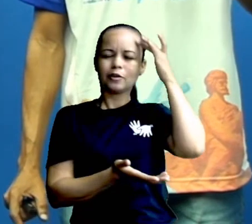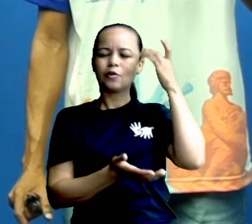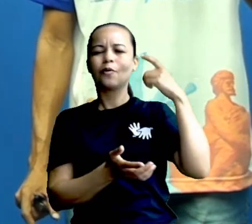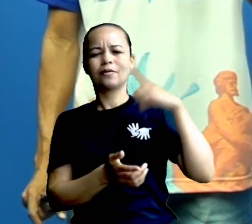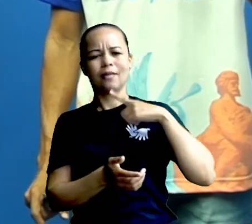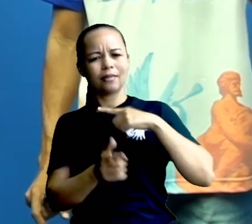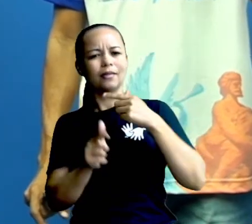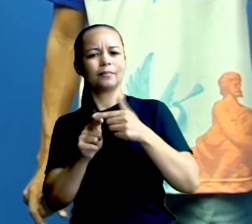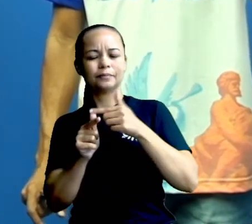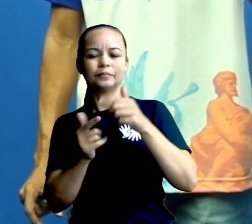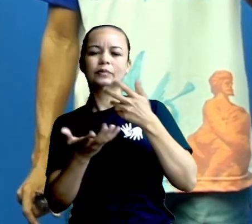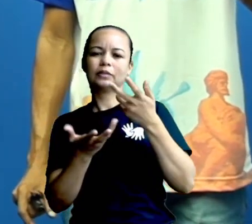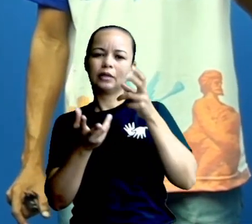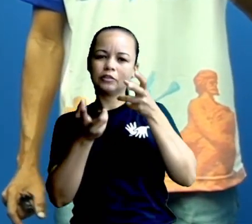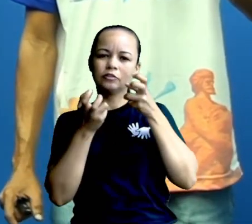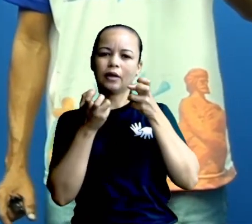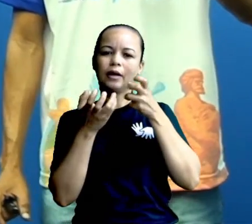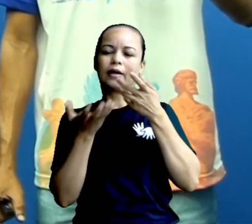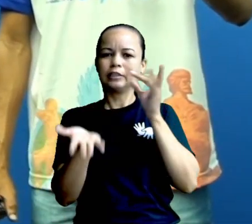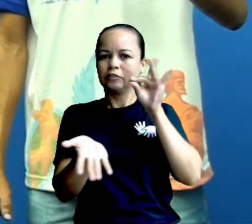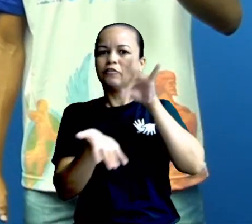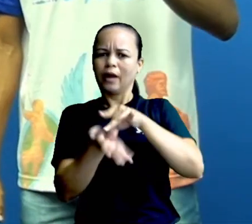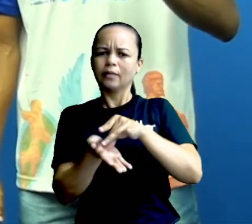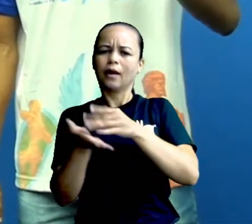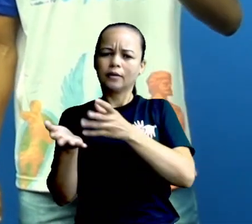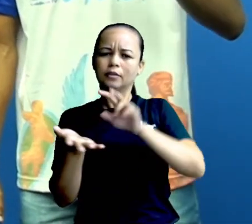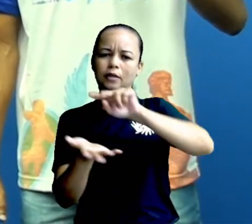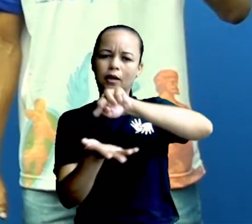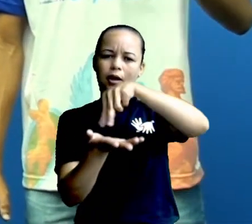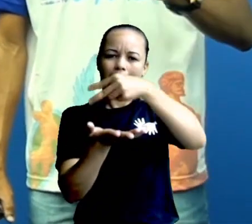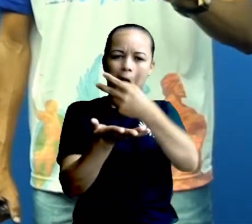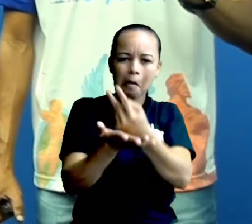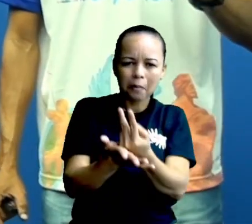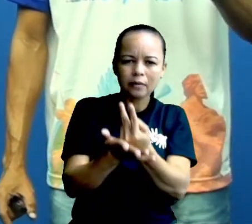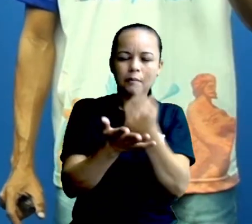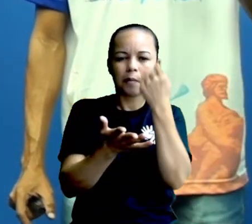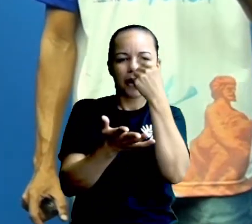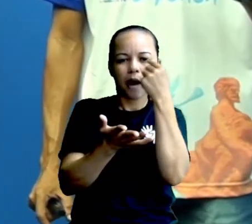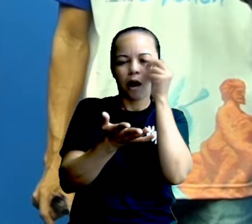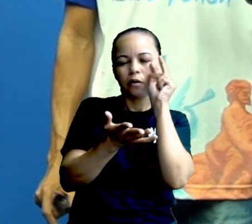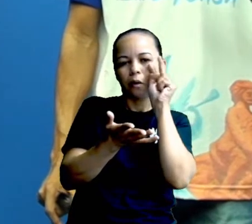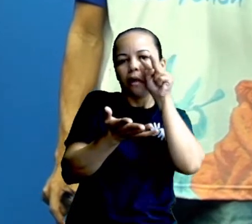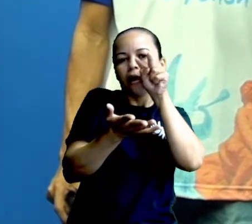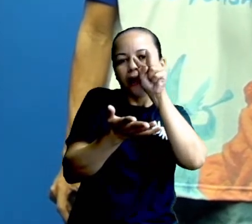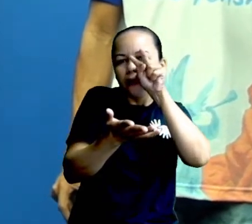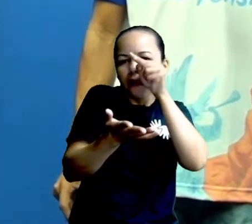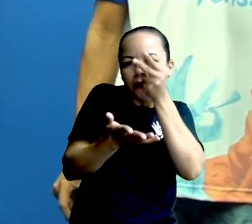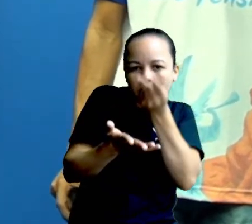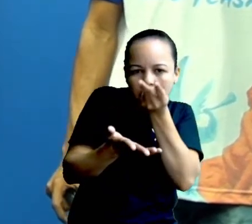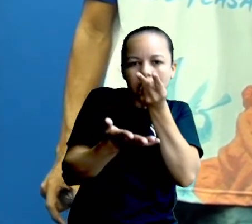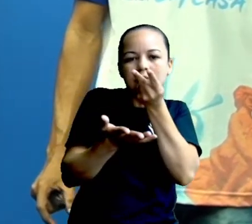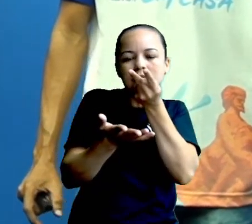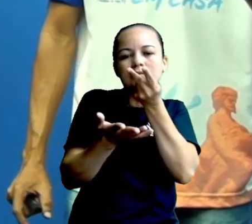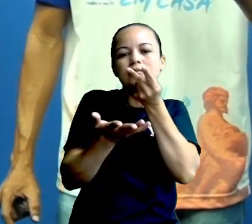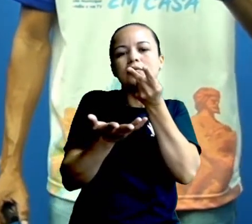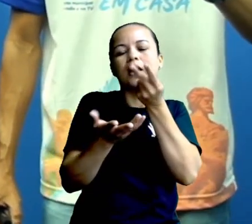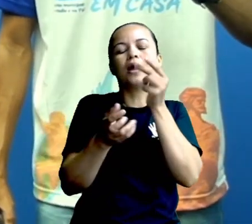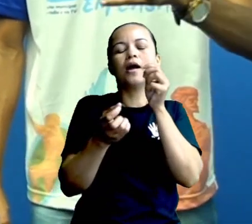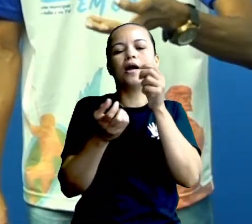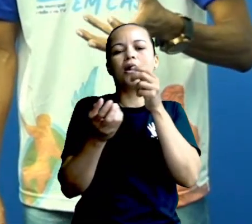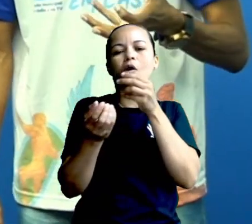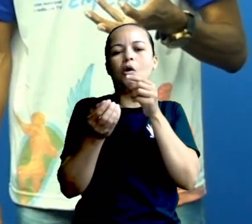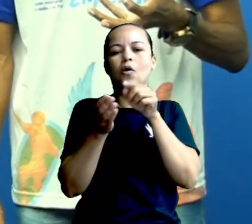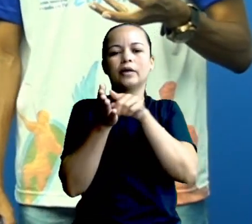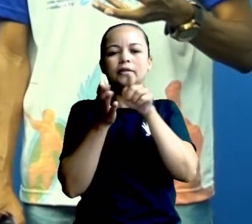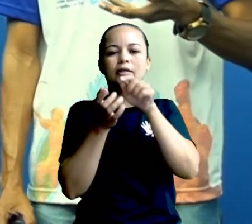problema, tá? Que enxerga de cabeça para baixo, realmente, literalmente, enxerga. Chama esse fenômeno de